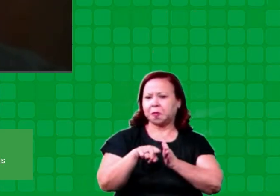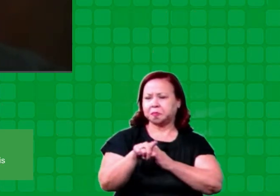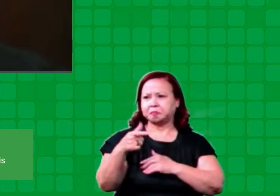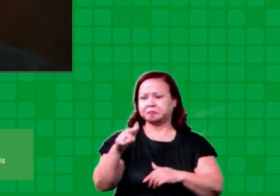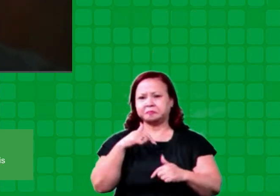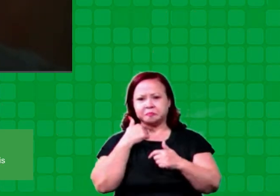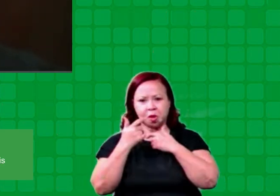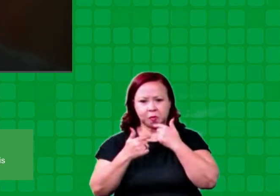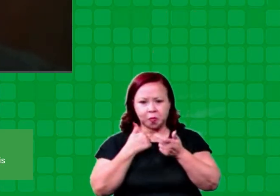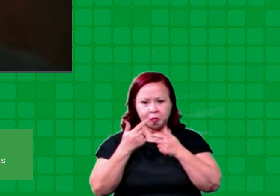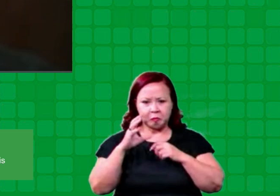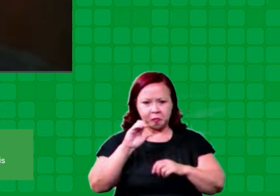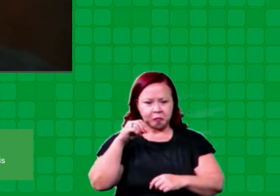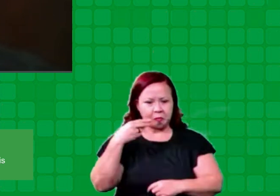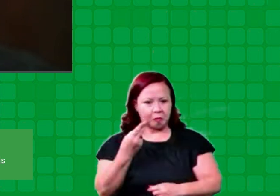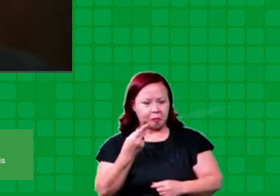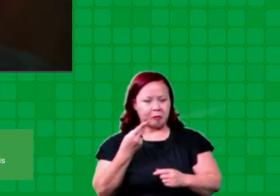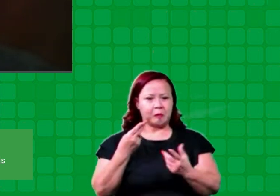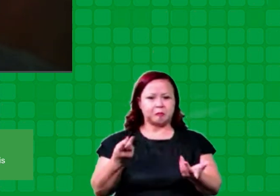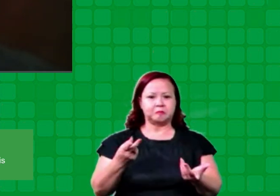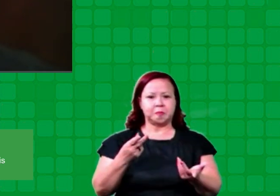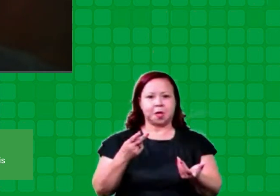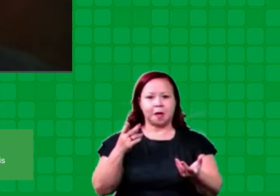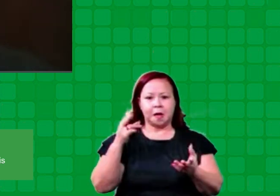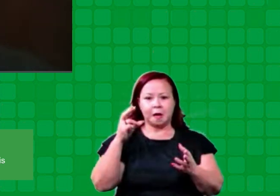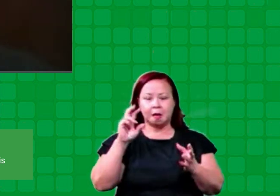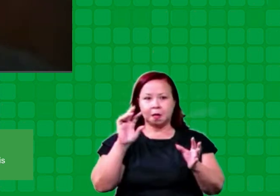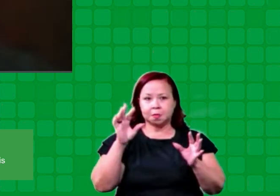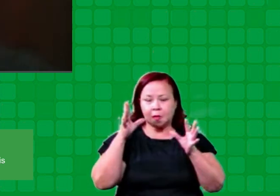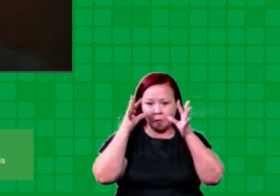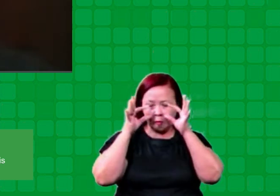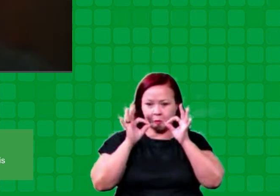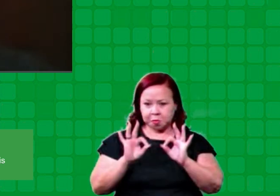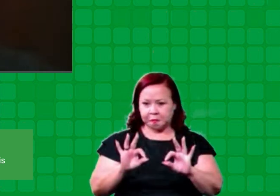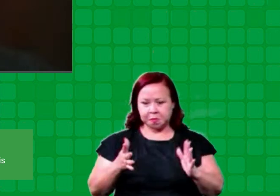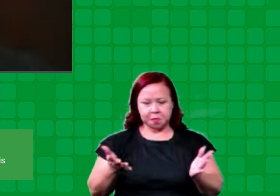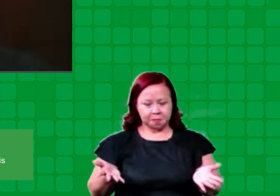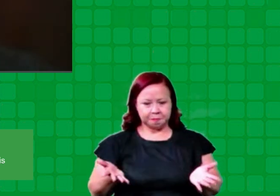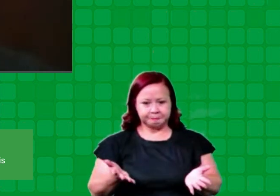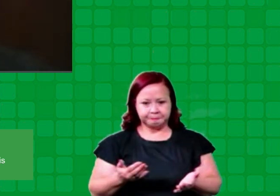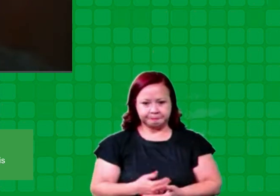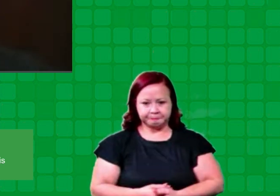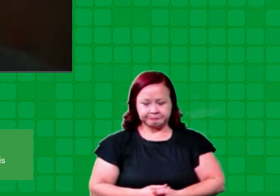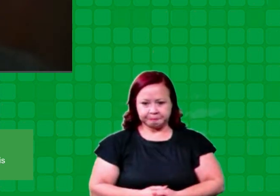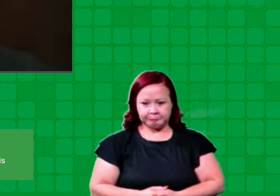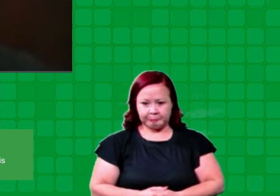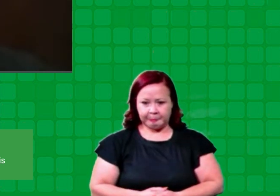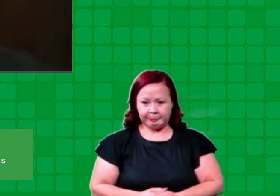dúvida ou alguma observação quanto a esse processo. Vou abrir a palavra para vocês.